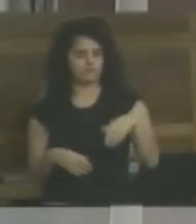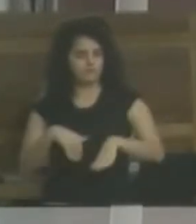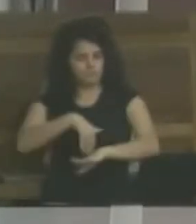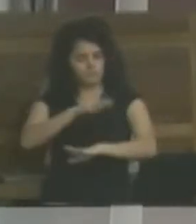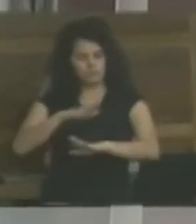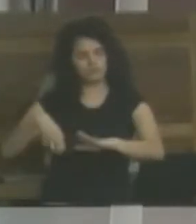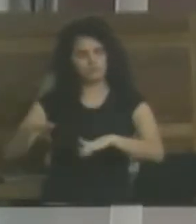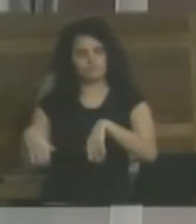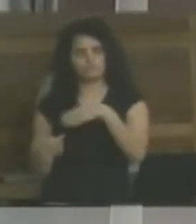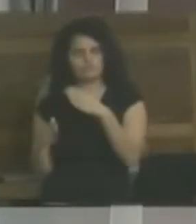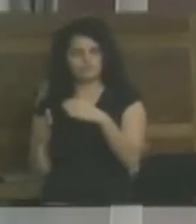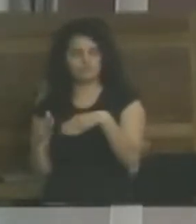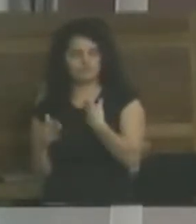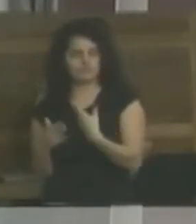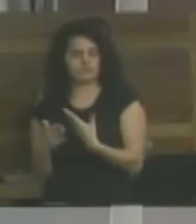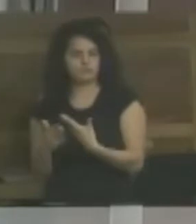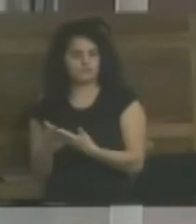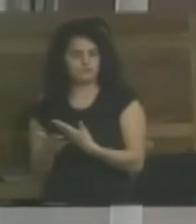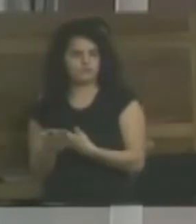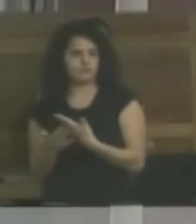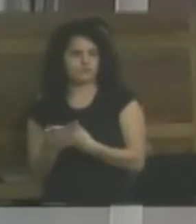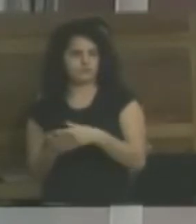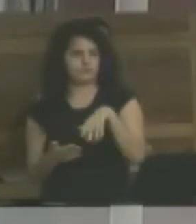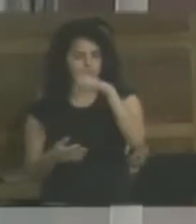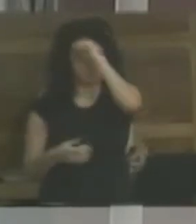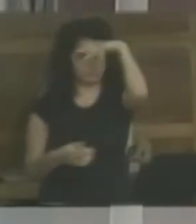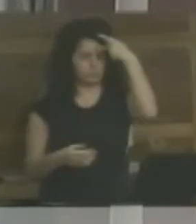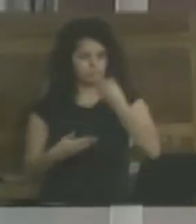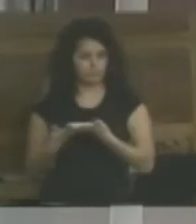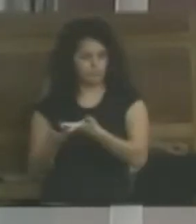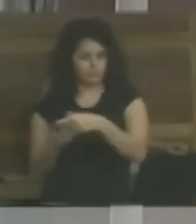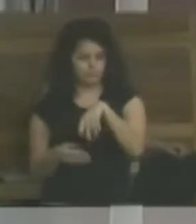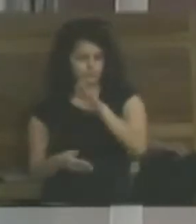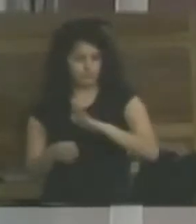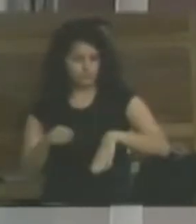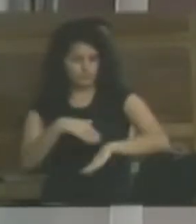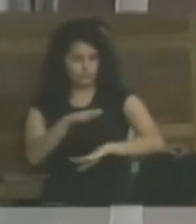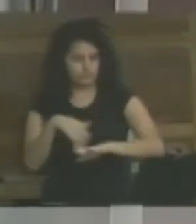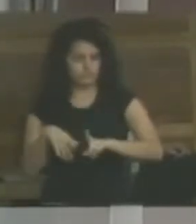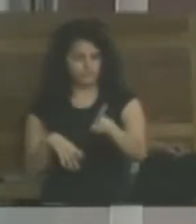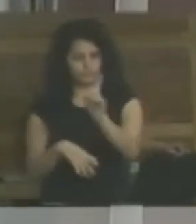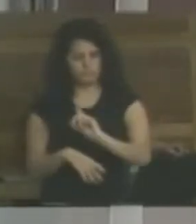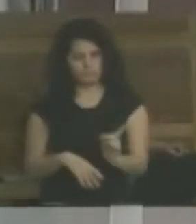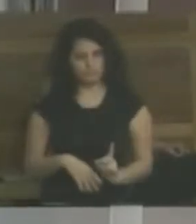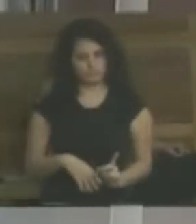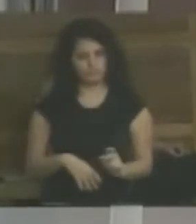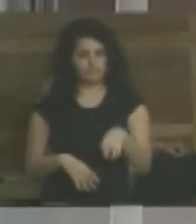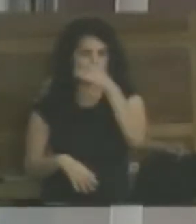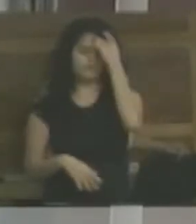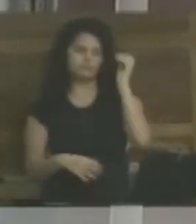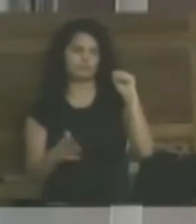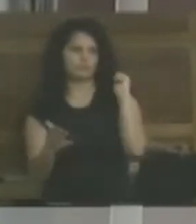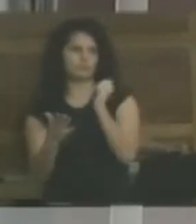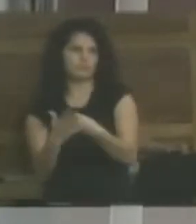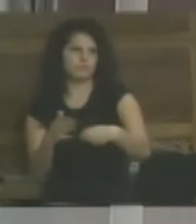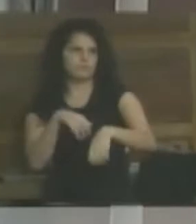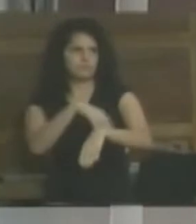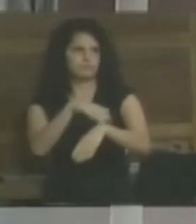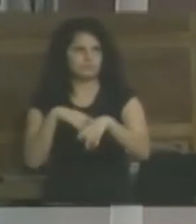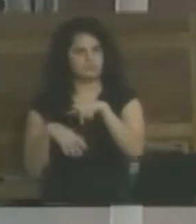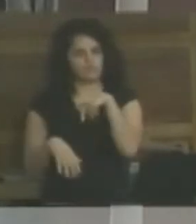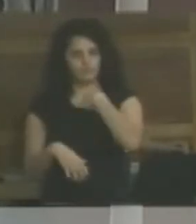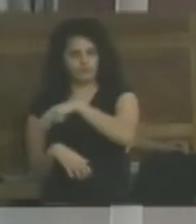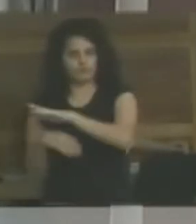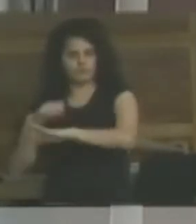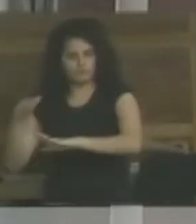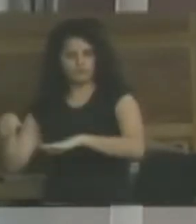voluntariamente. A prefeitura deu tinta lá, amigo? A população se juntou, comprou a tinta, o Daniel foi lá e pintou a escola. E